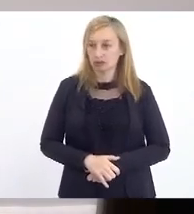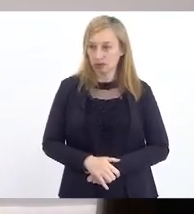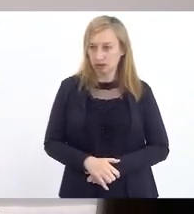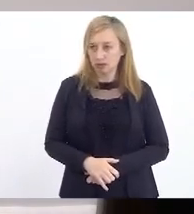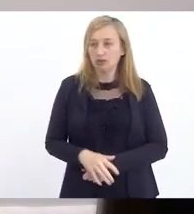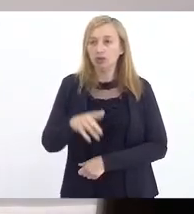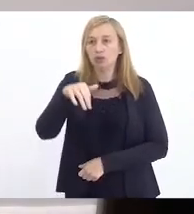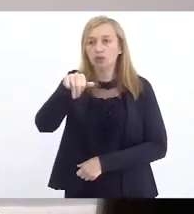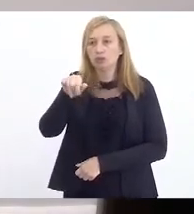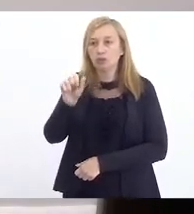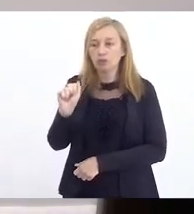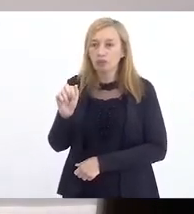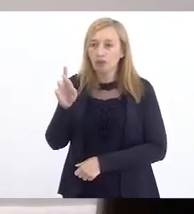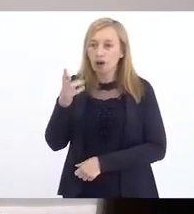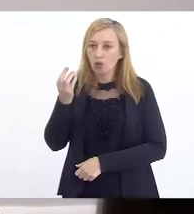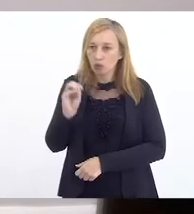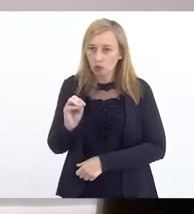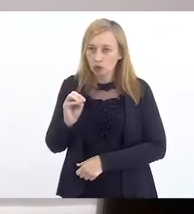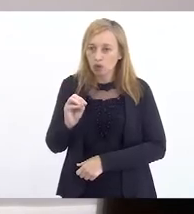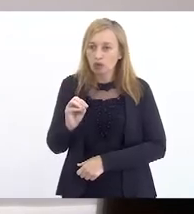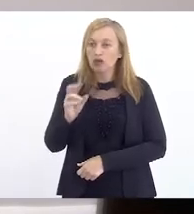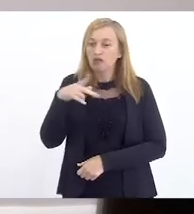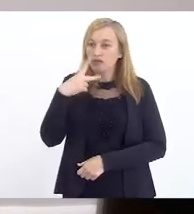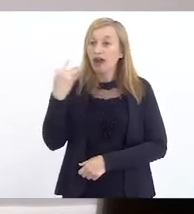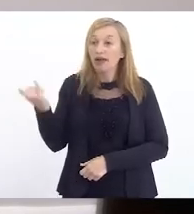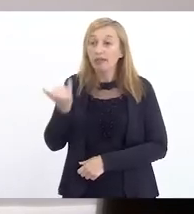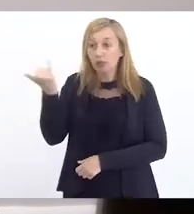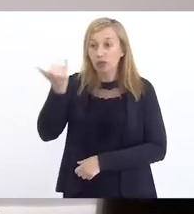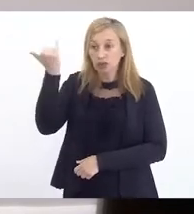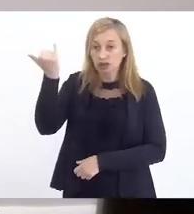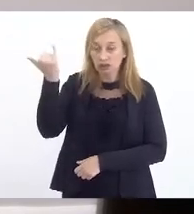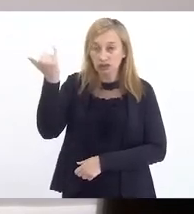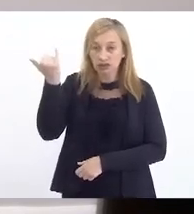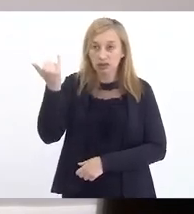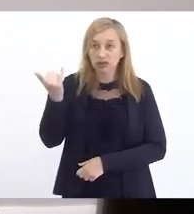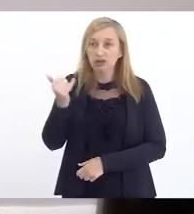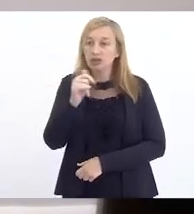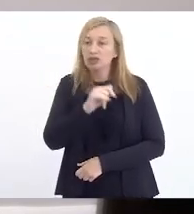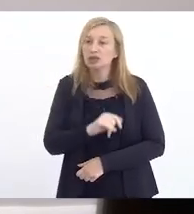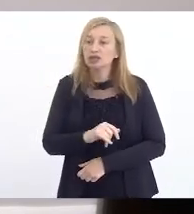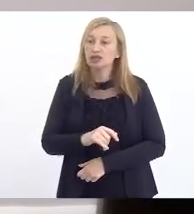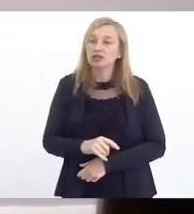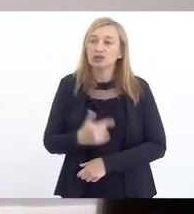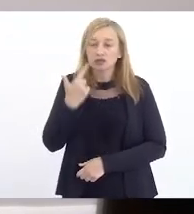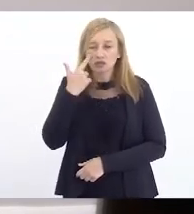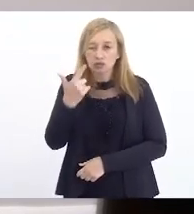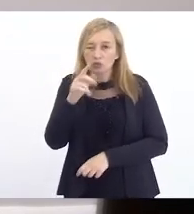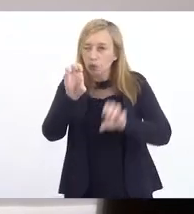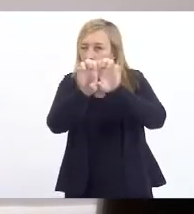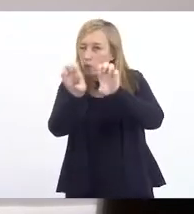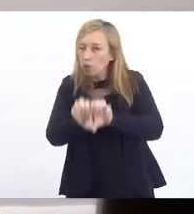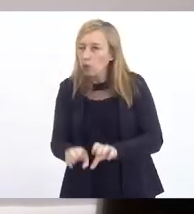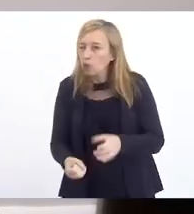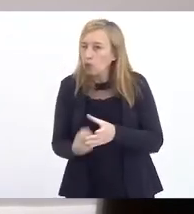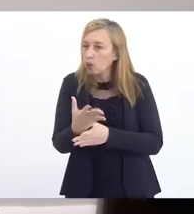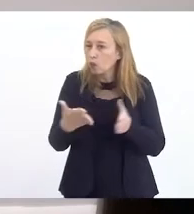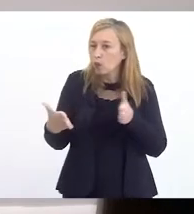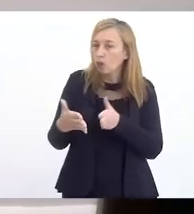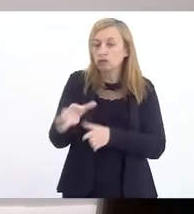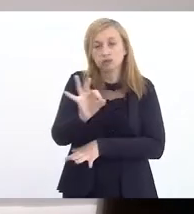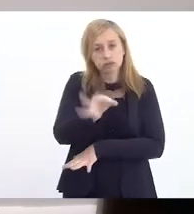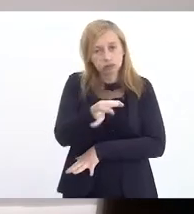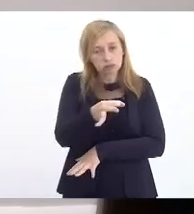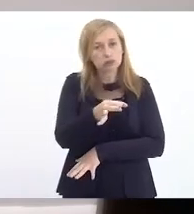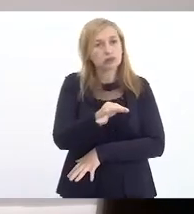O Mauro Osório, né, realça a importância de diversificar a estrutura produtiva. Evidente que